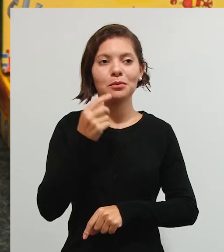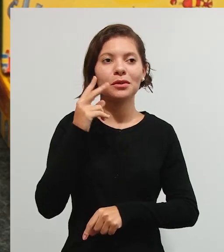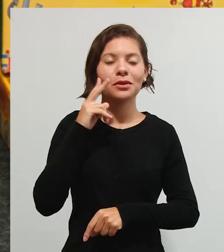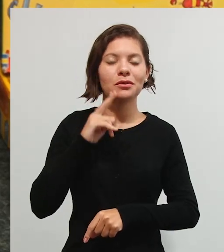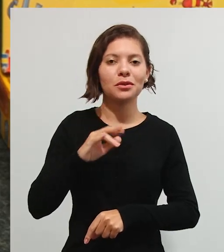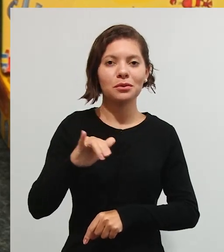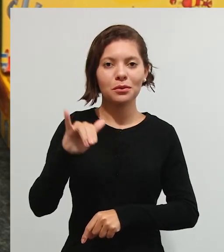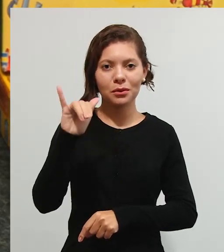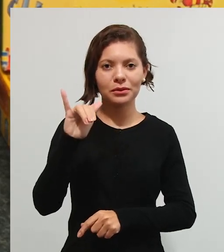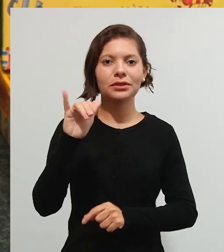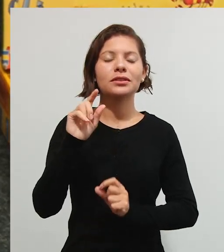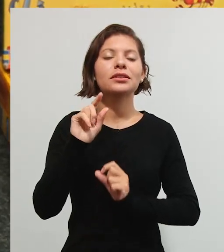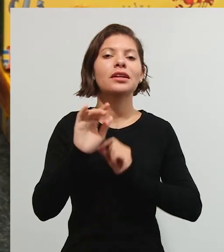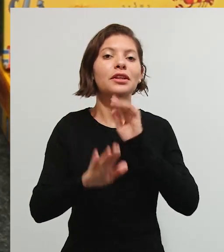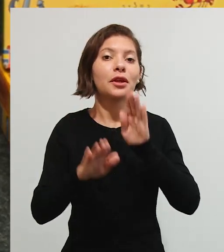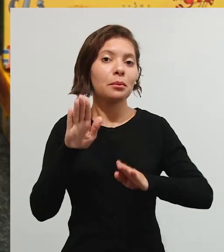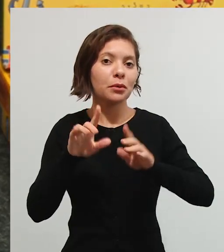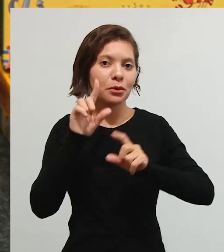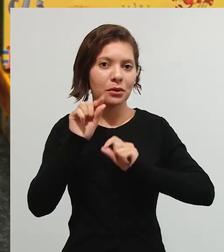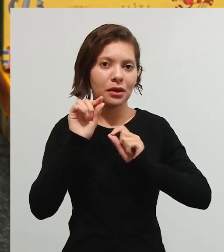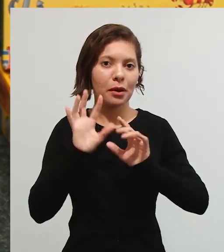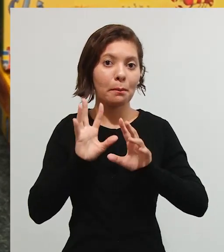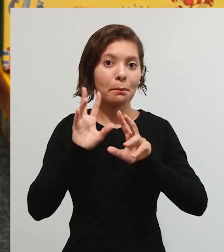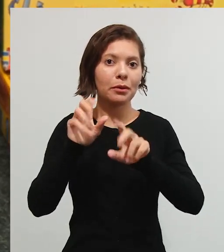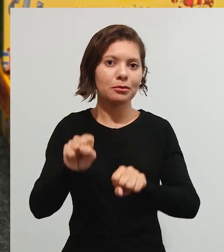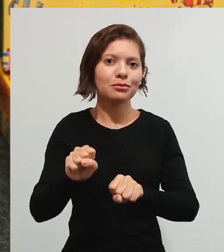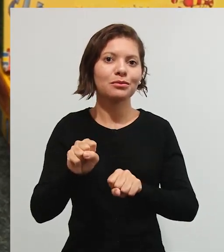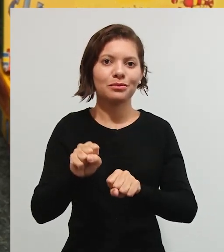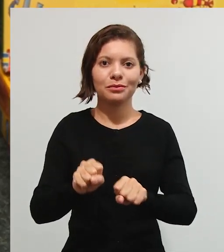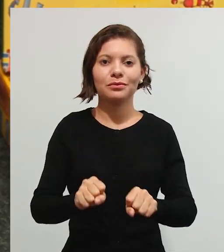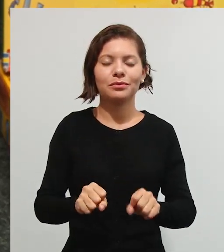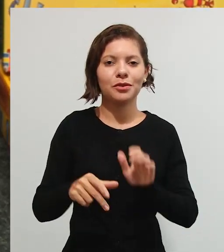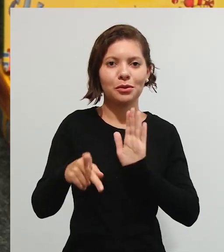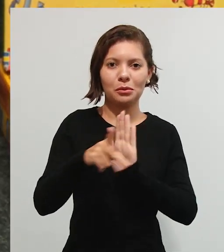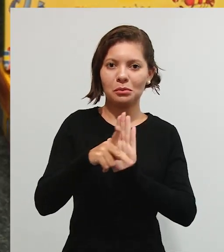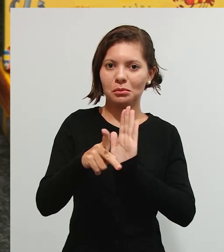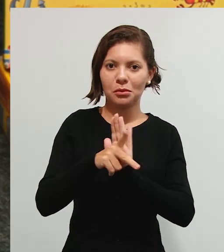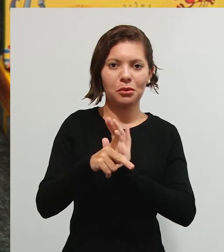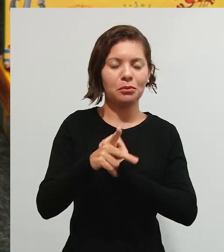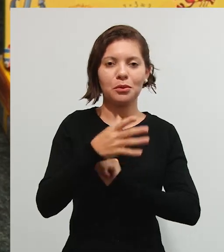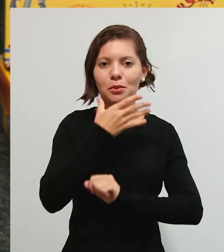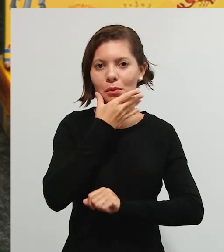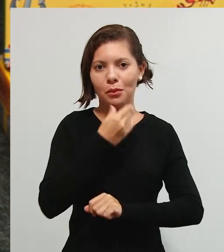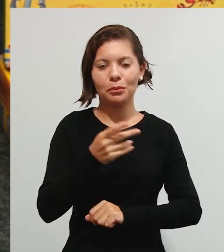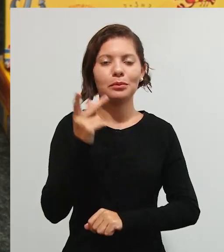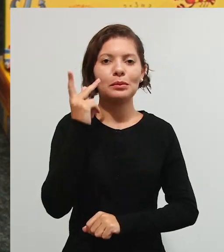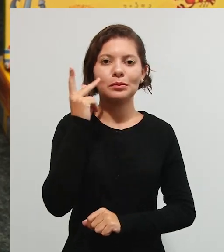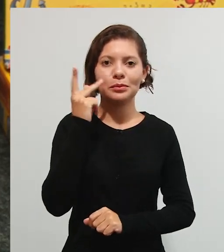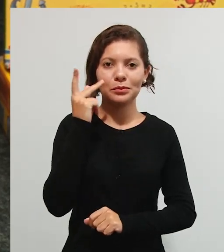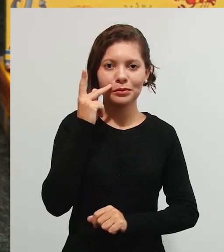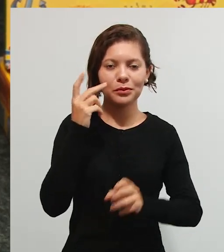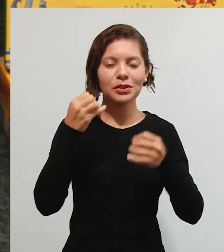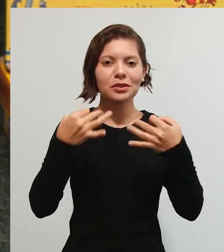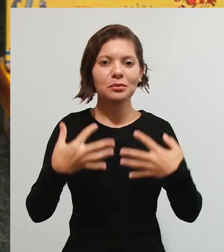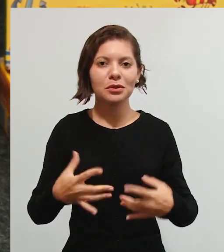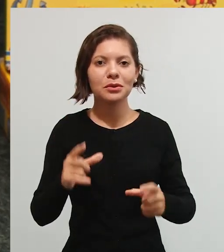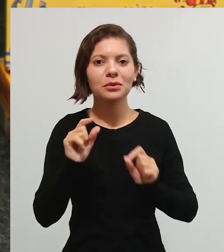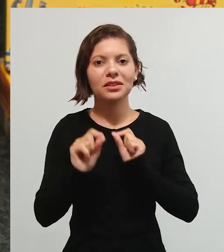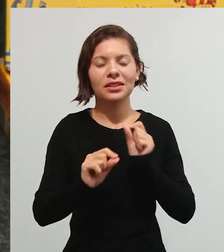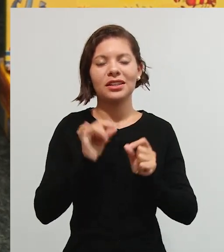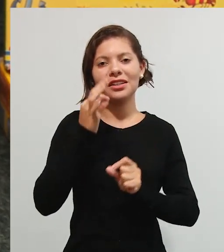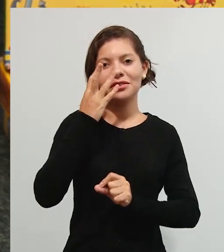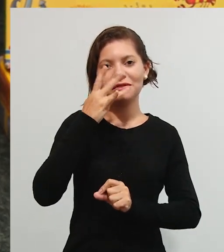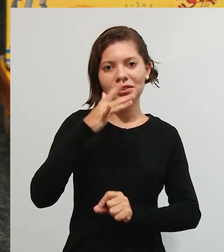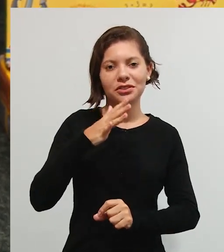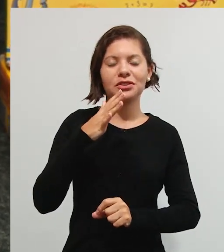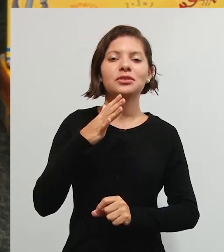muito de manipulação concreta. O próprio Piaget vai falar que nessa fase da educação infantil,